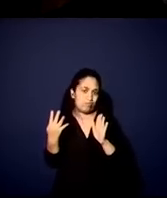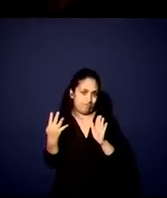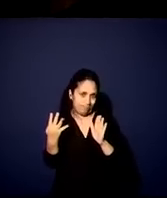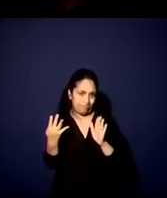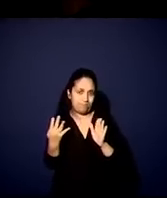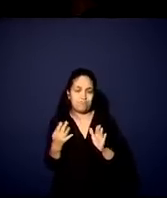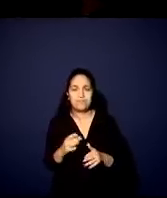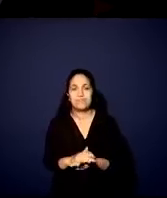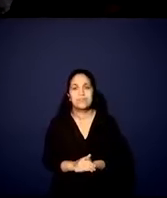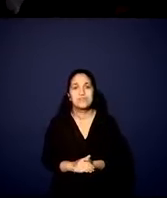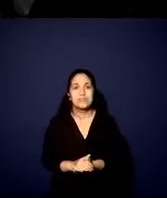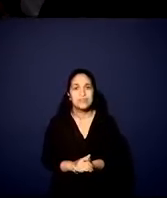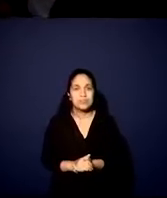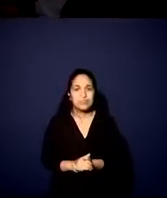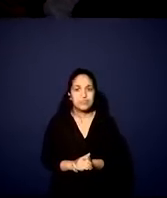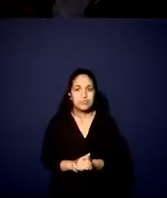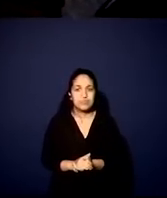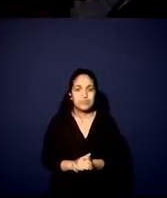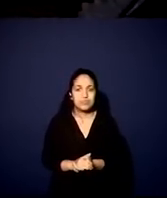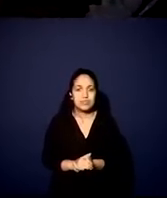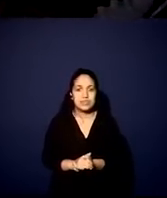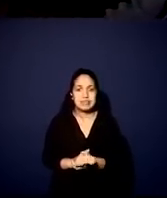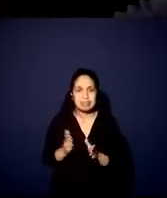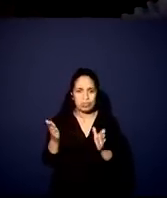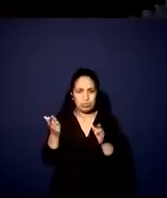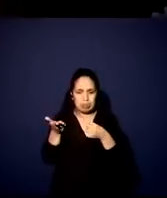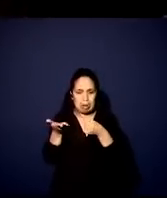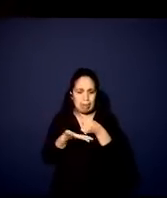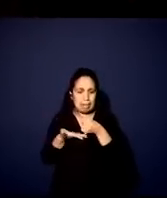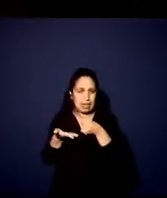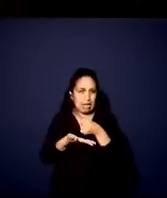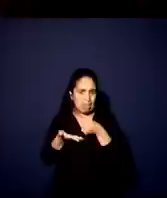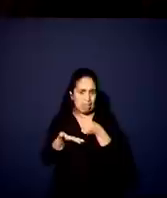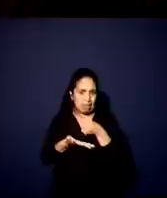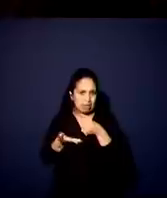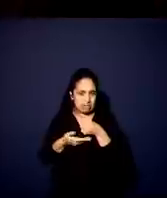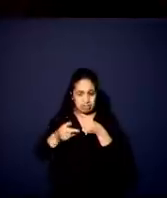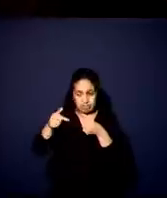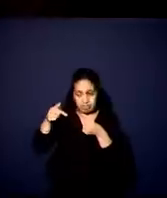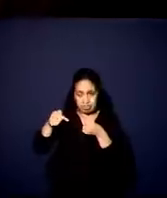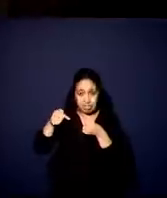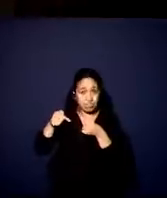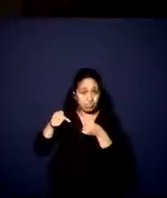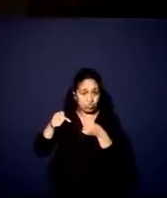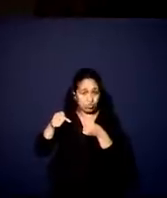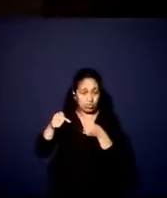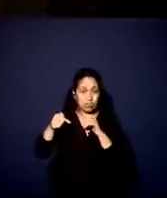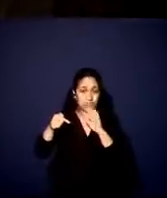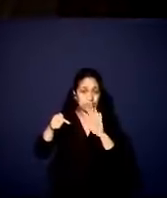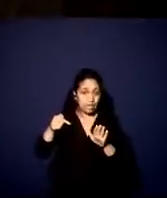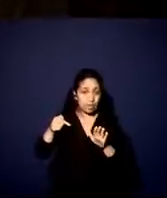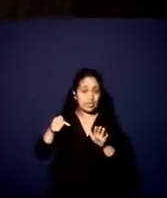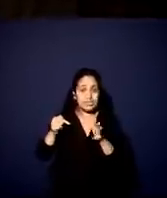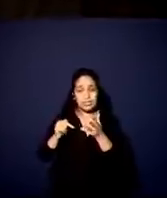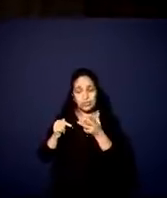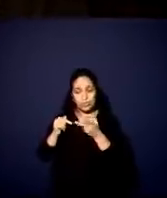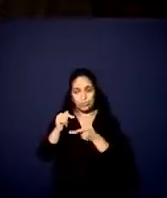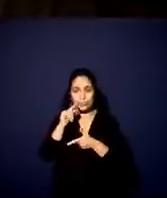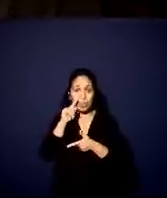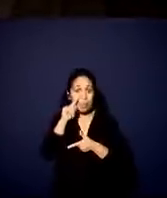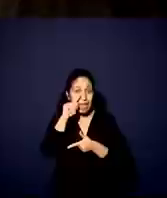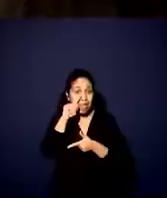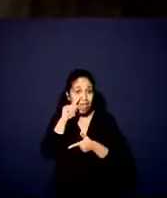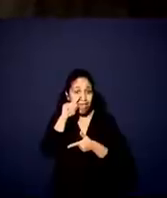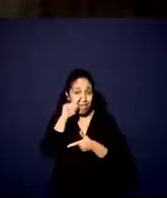um piso para taxa de Julho nominal de 7 mas considerando todos os riscos que a gente